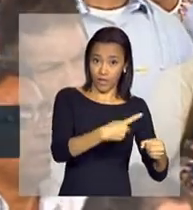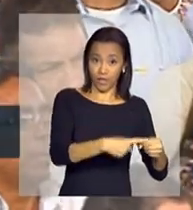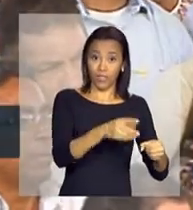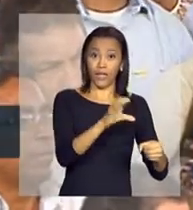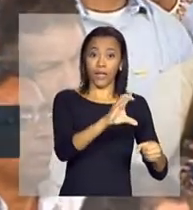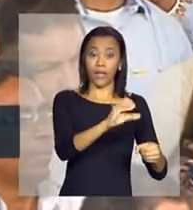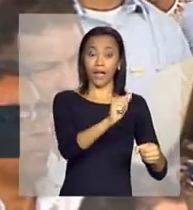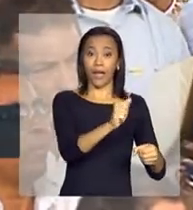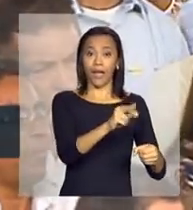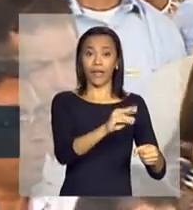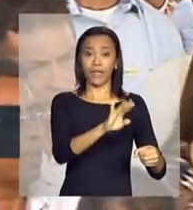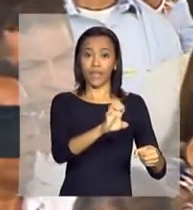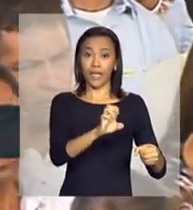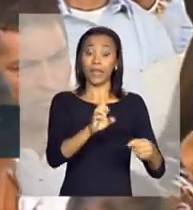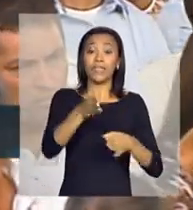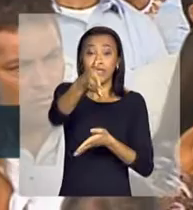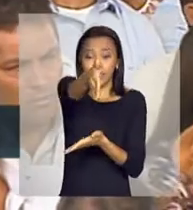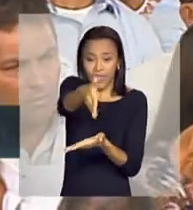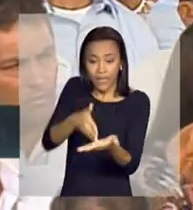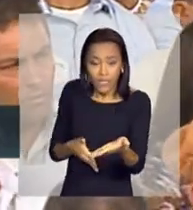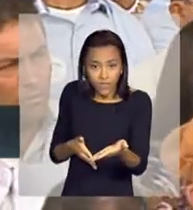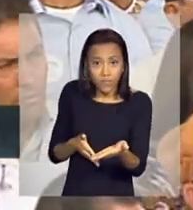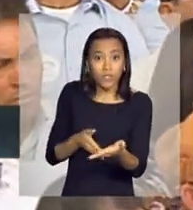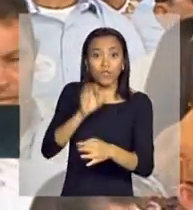a divisa com Pernambuco.